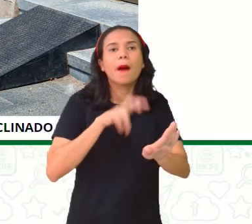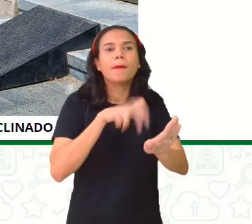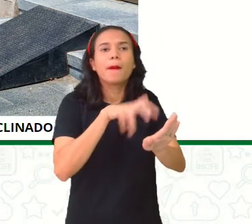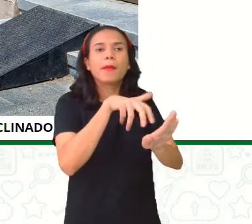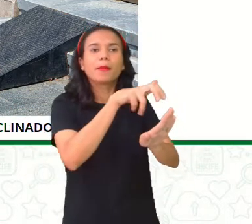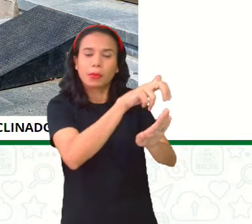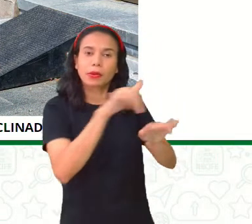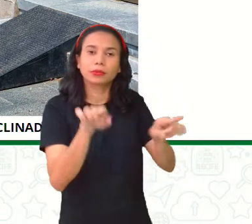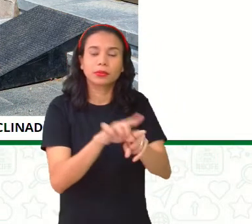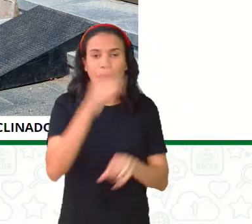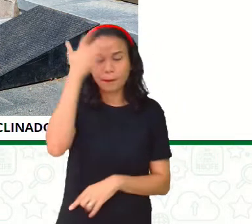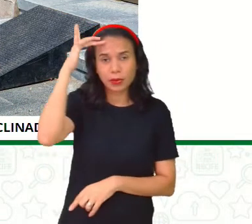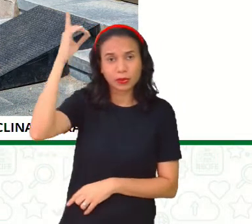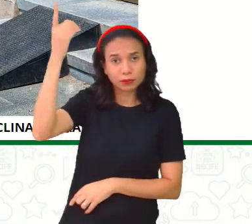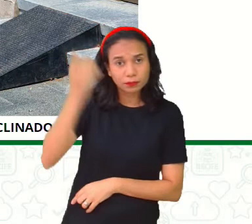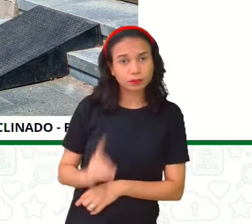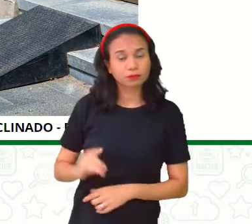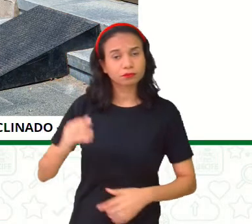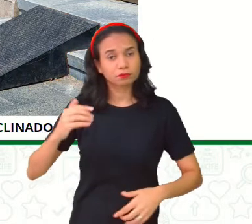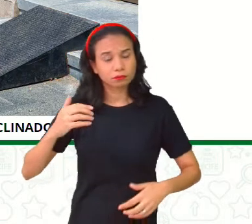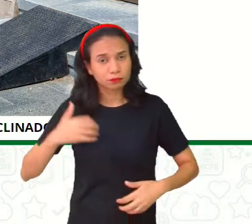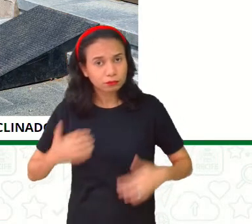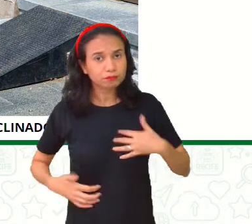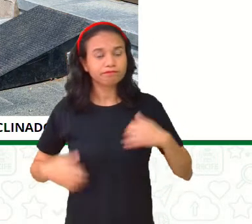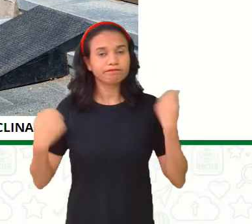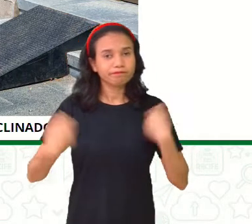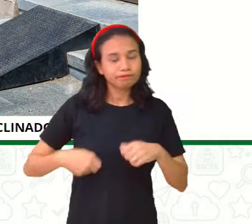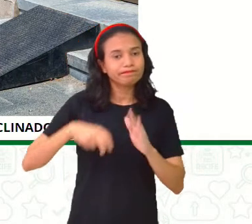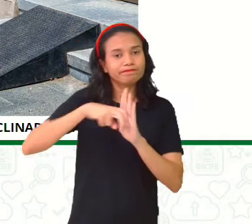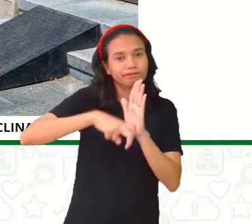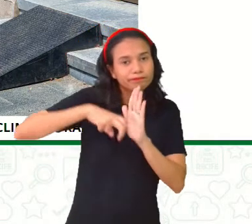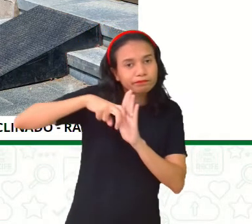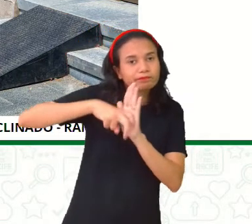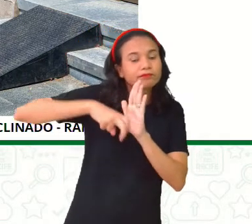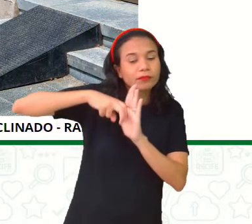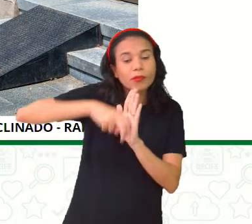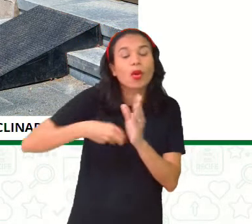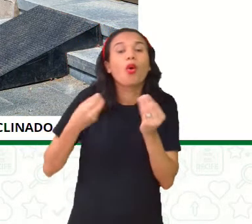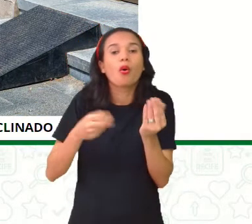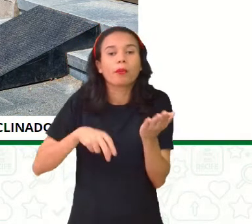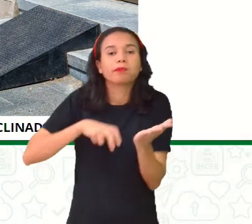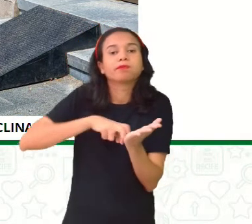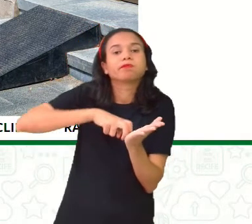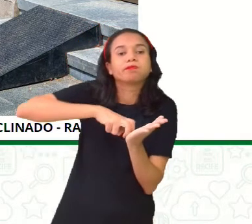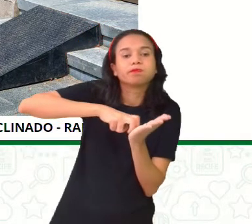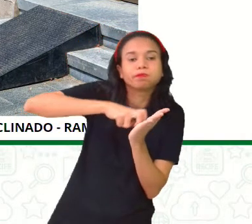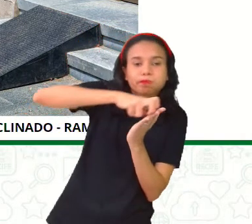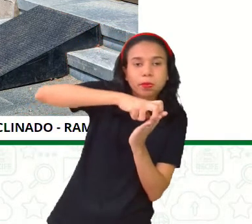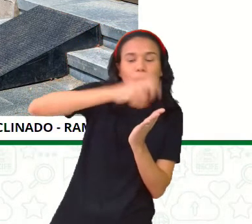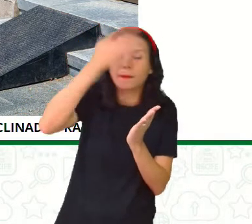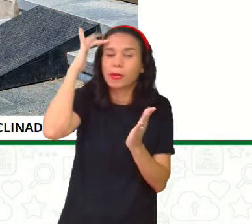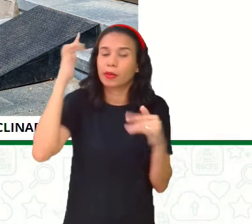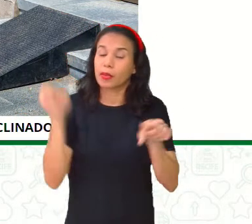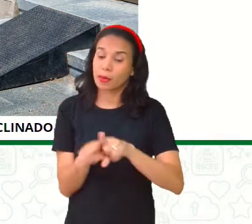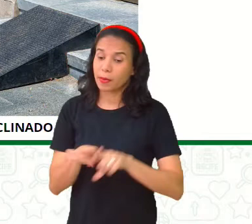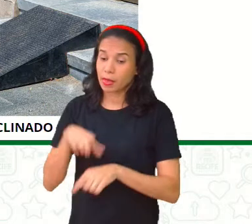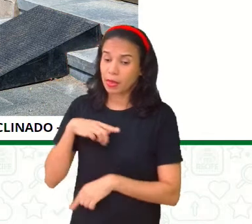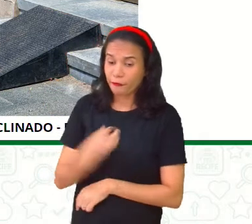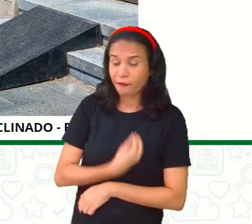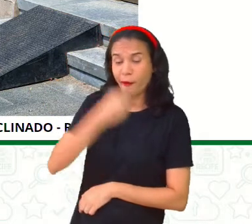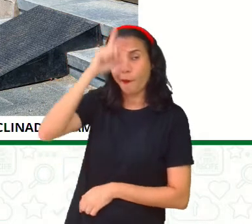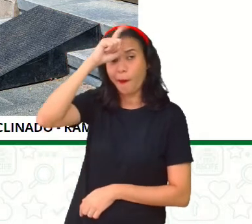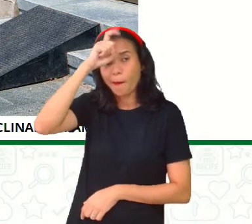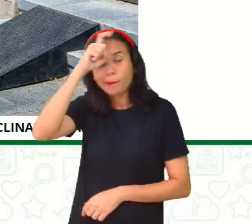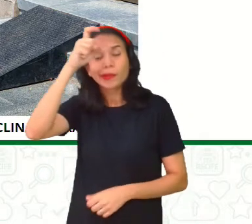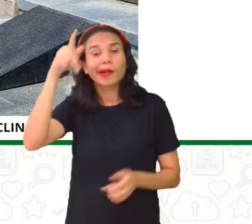também as pessoas com deficiência física que precisam estar numa cadeira de roda, tá certo? Pessoas que estão em hospitais, em